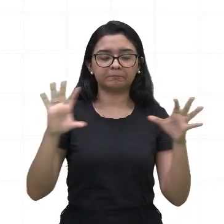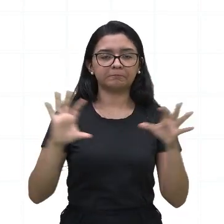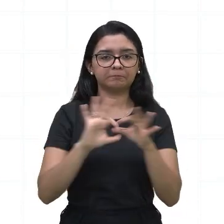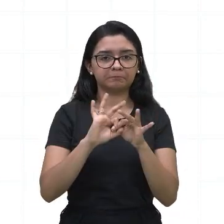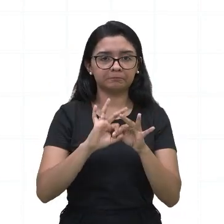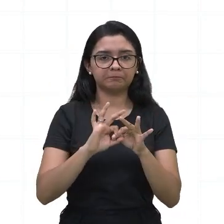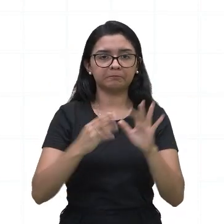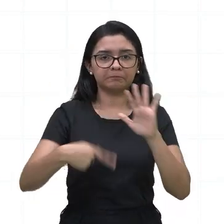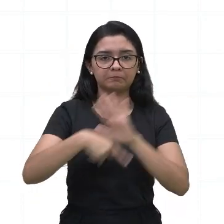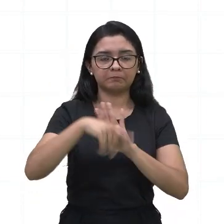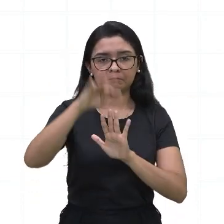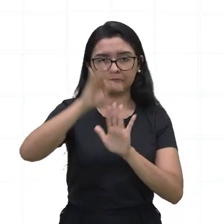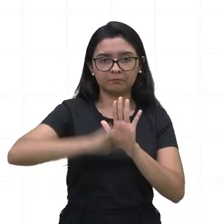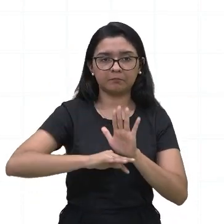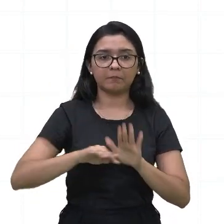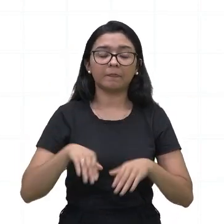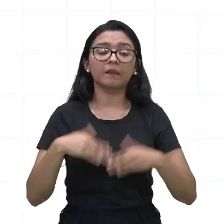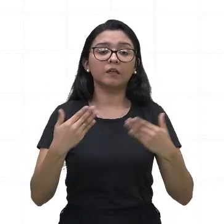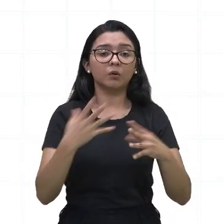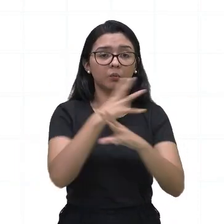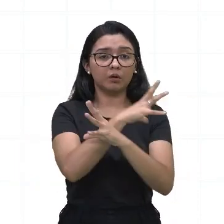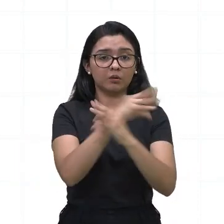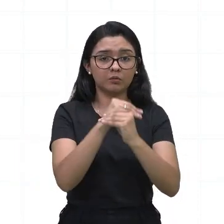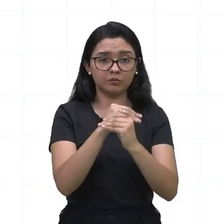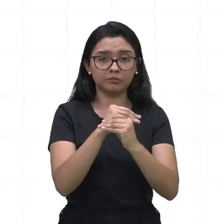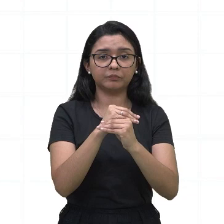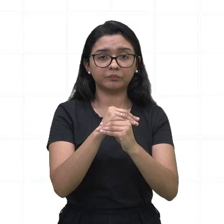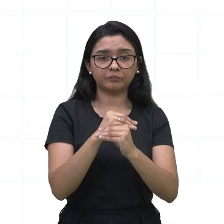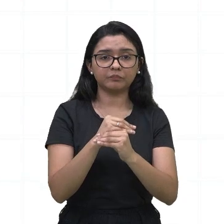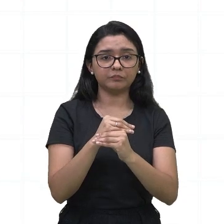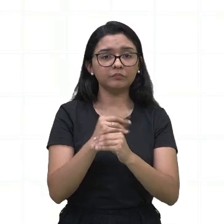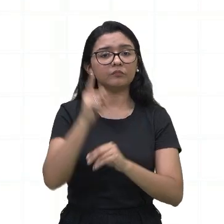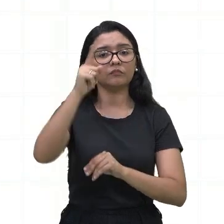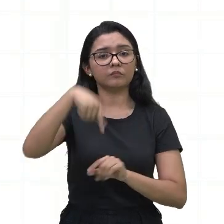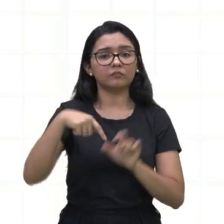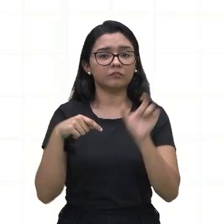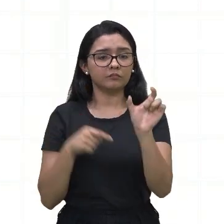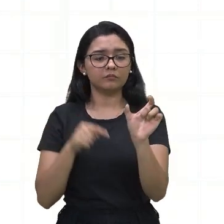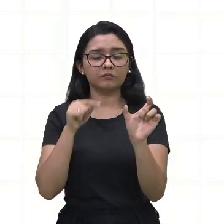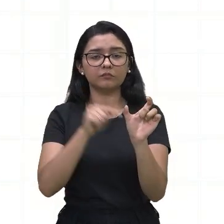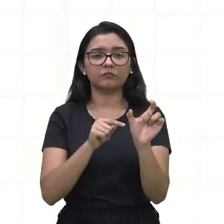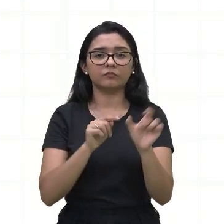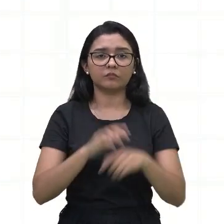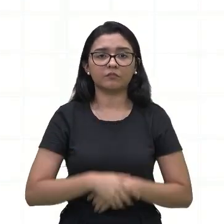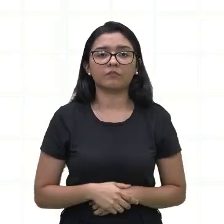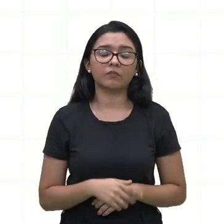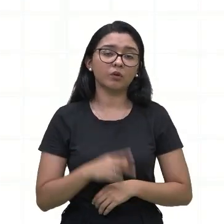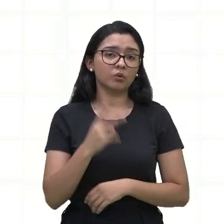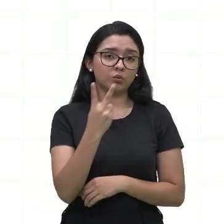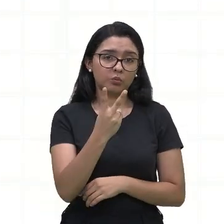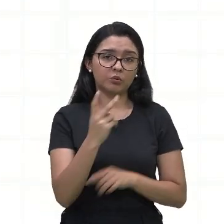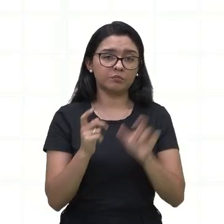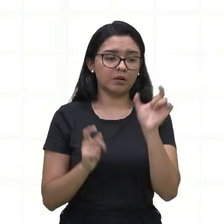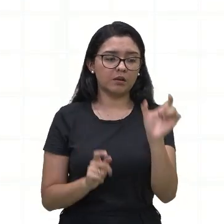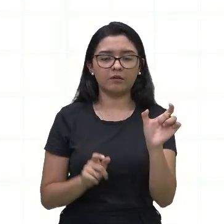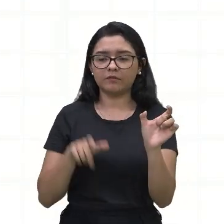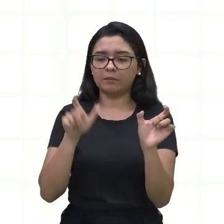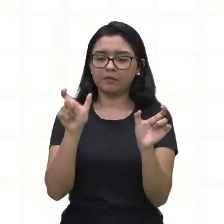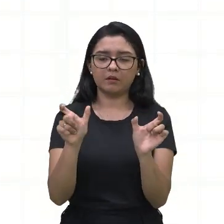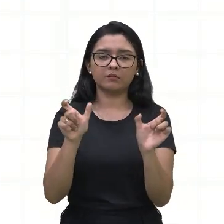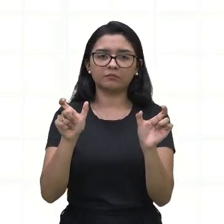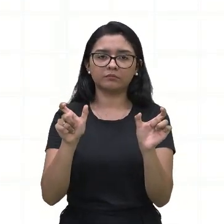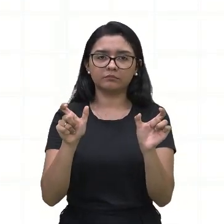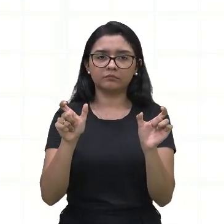coesão. Muito bem. A conjunção, olha só, a conjunção é um termo que liga duas orações ou duas palavras de mesmo